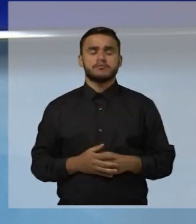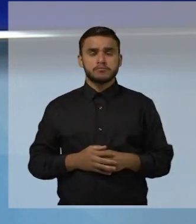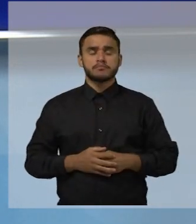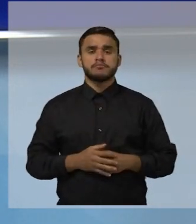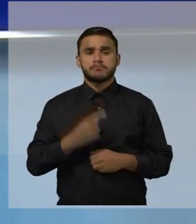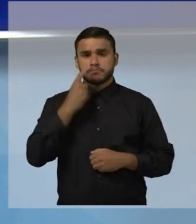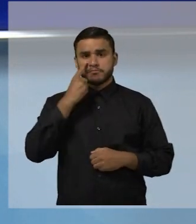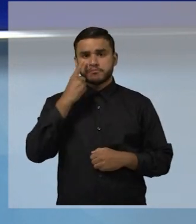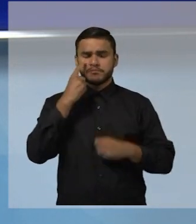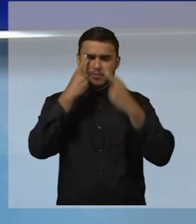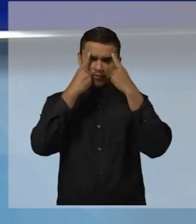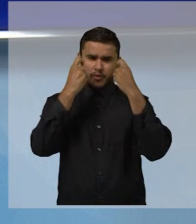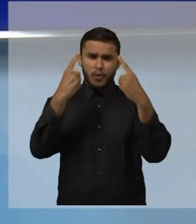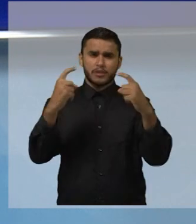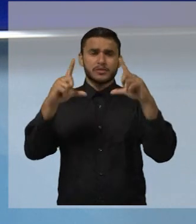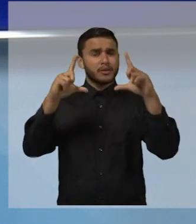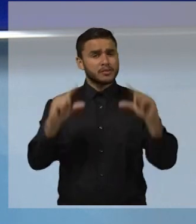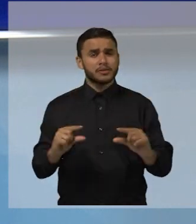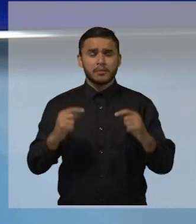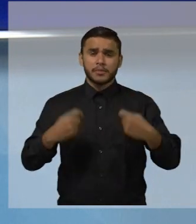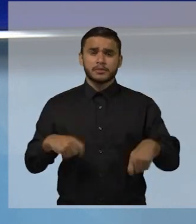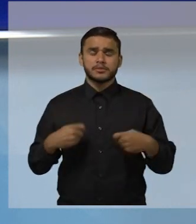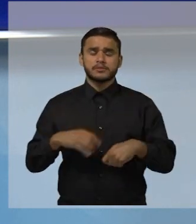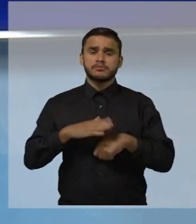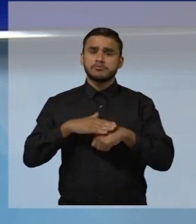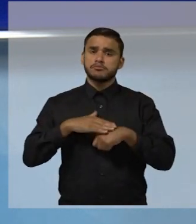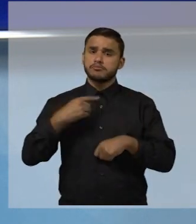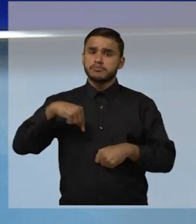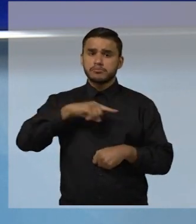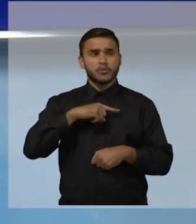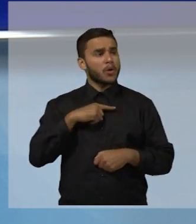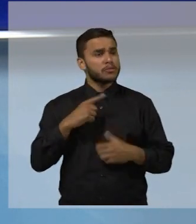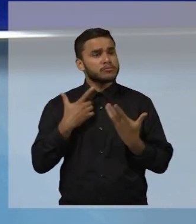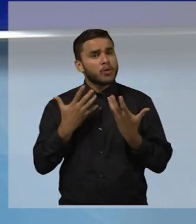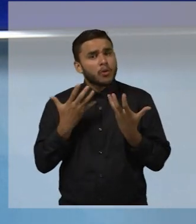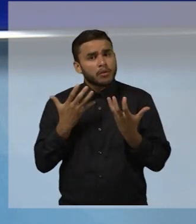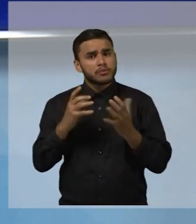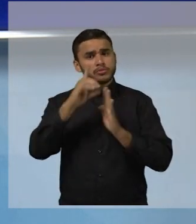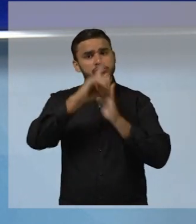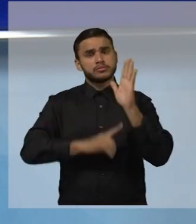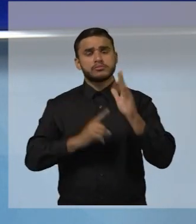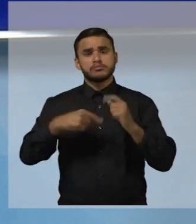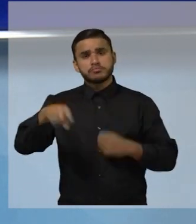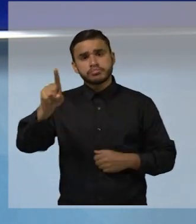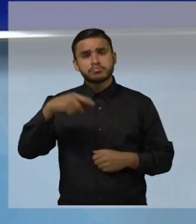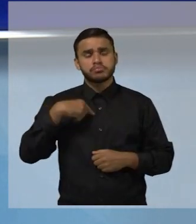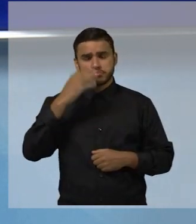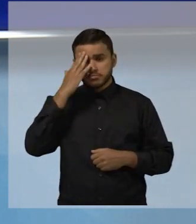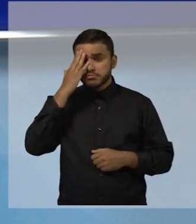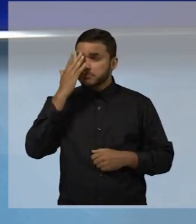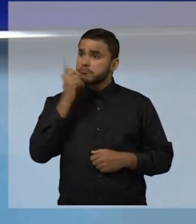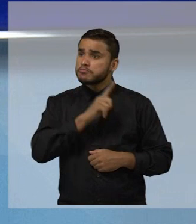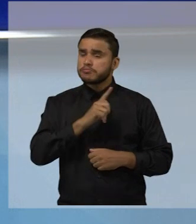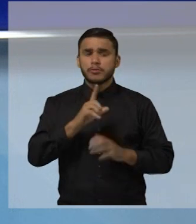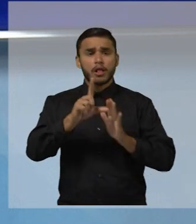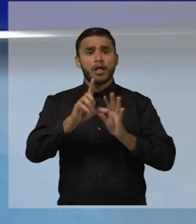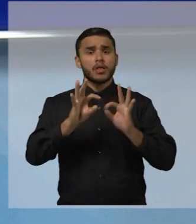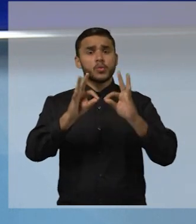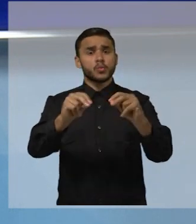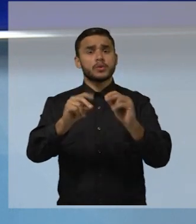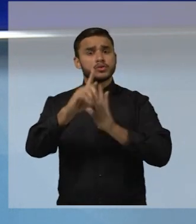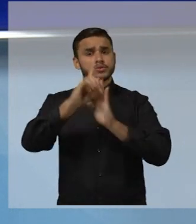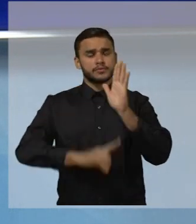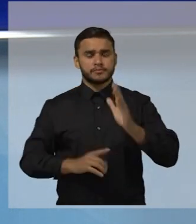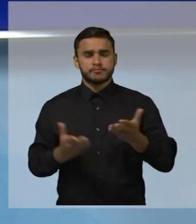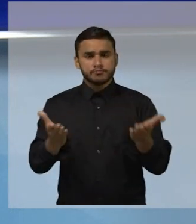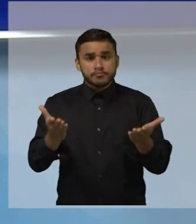menos menos violentos, para que possamos ir e vir. Estamos iniciando mais uma edição do programa